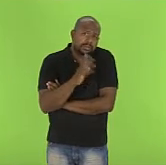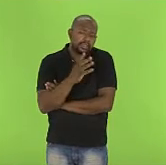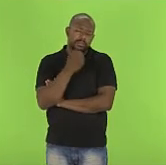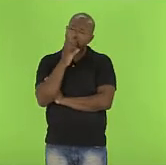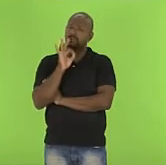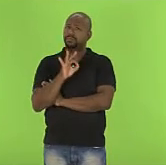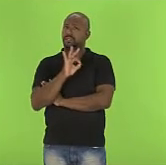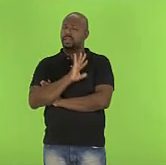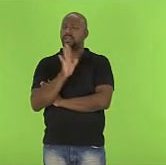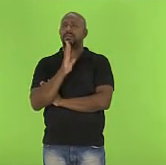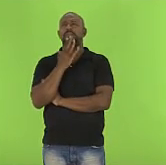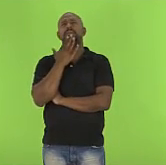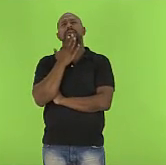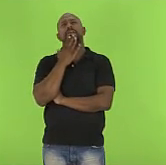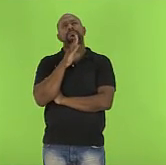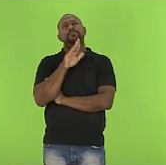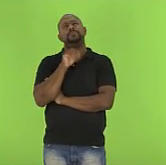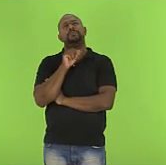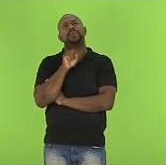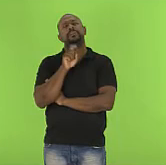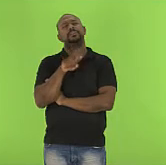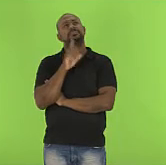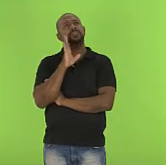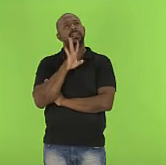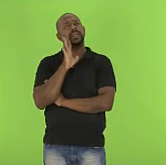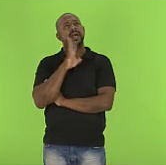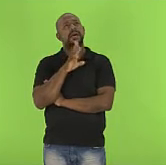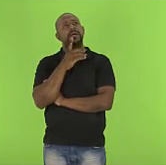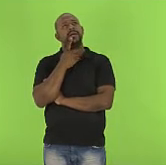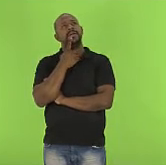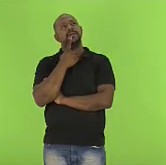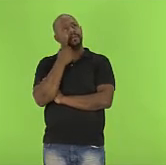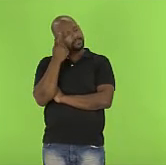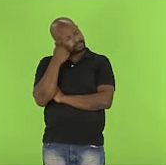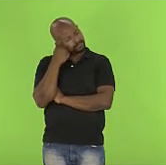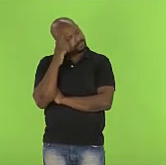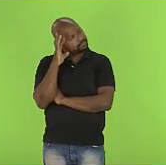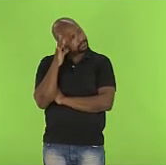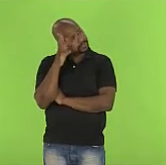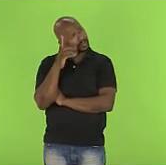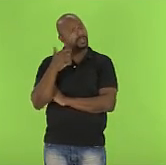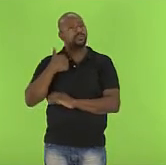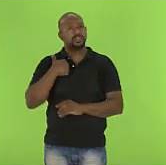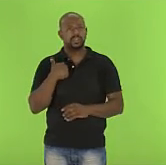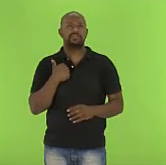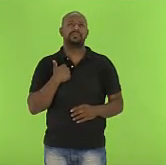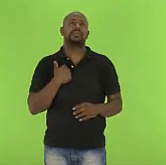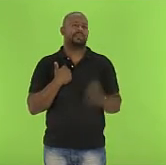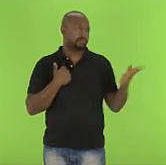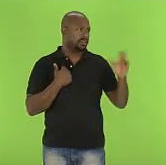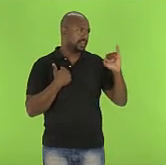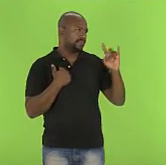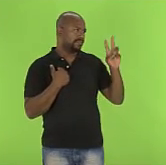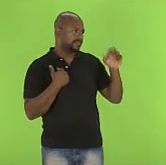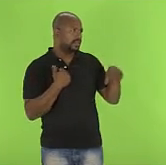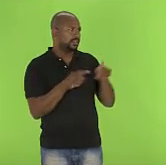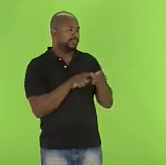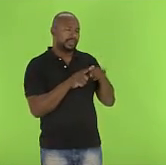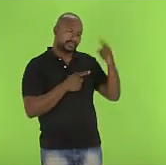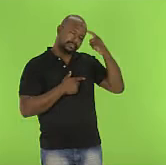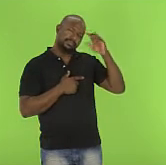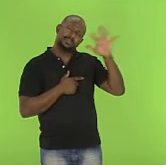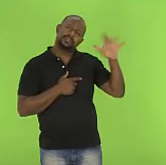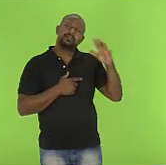Isso acontece e está tudo certo. Mas, assim, é muito legal o pensamento que eu tive, que o Ivan teve também, por isso esse